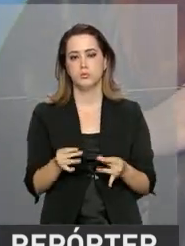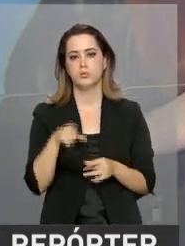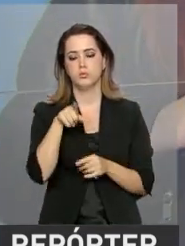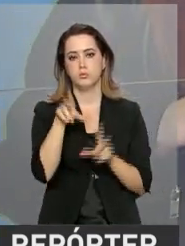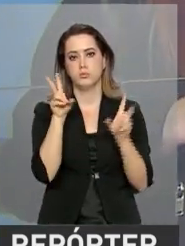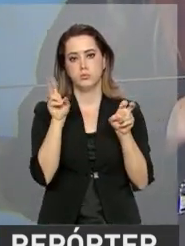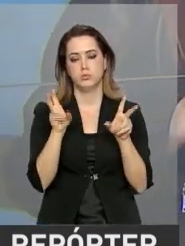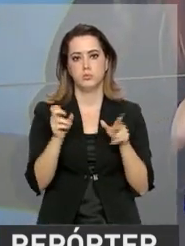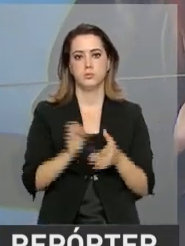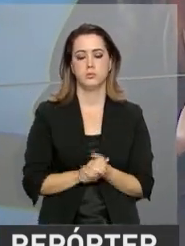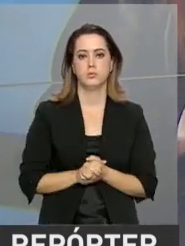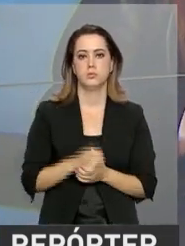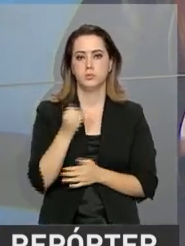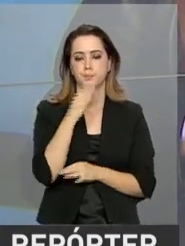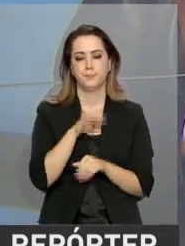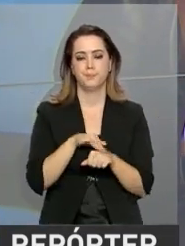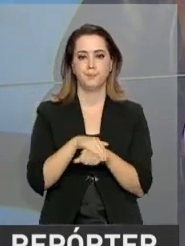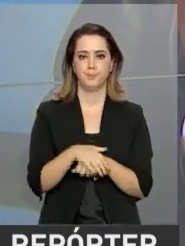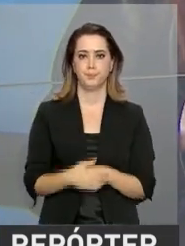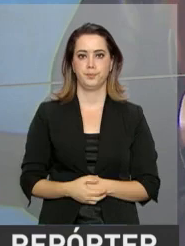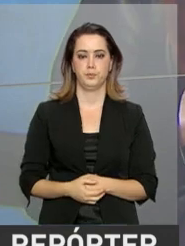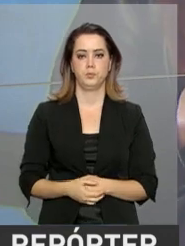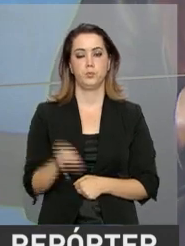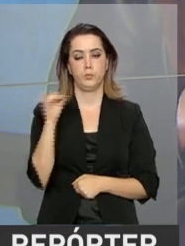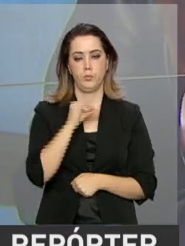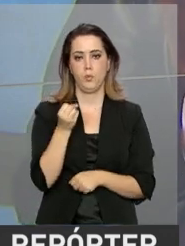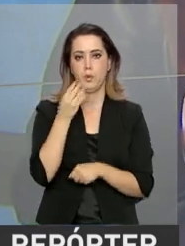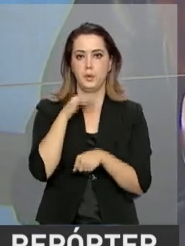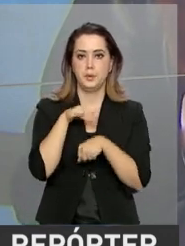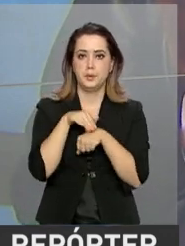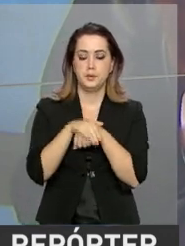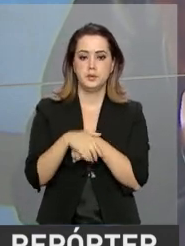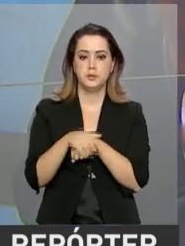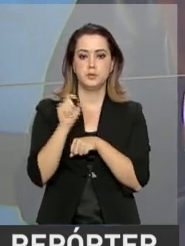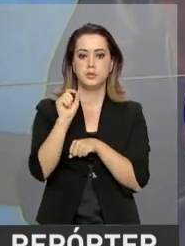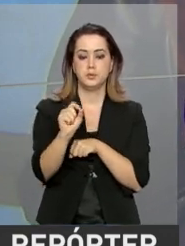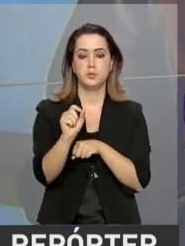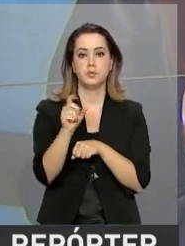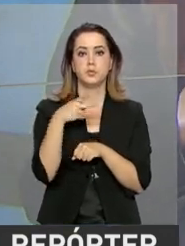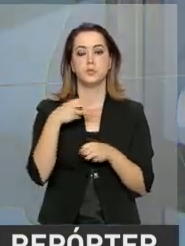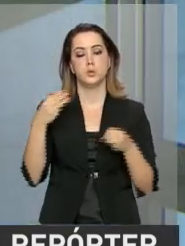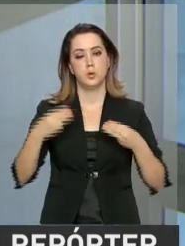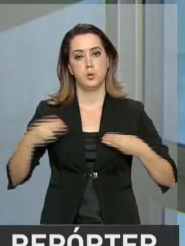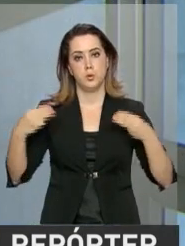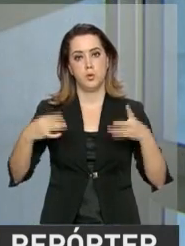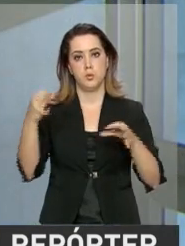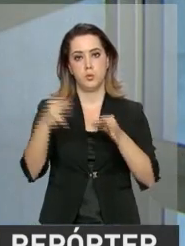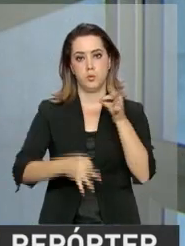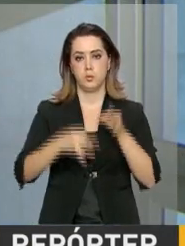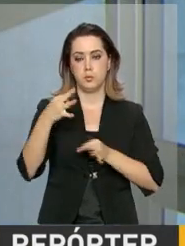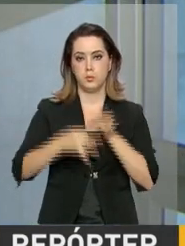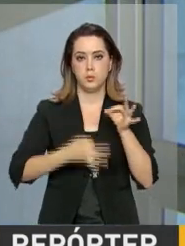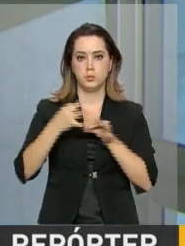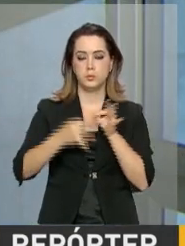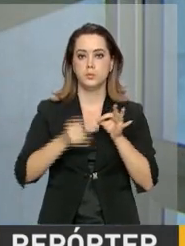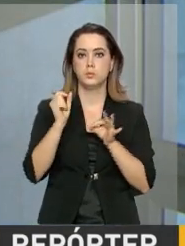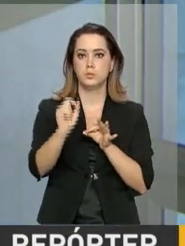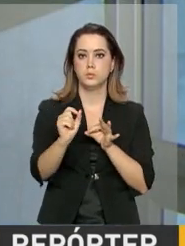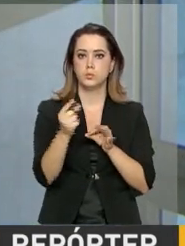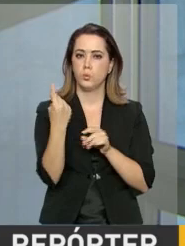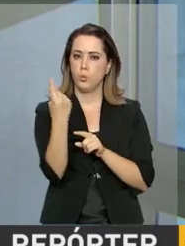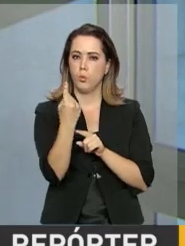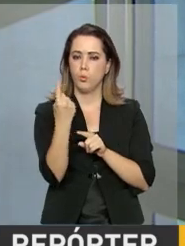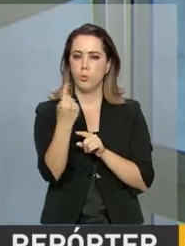as informações sobre ess assunto Boa noite Carolina Oi boa noite Zé Luiz eh segundo o ministro da Justiça Alexandre de Moraes um